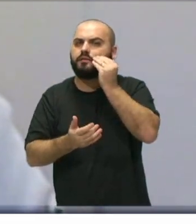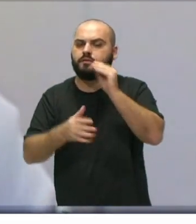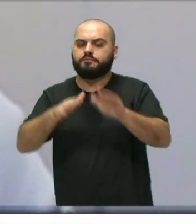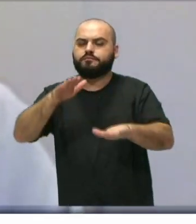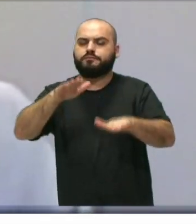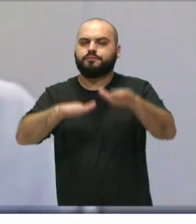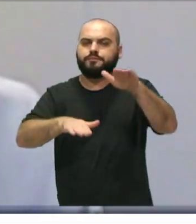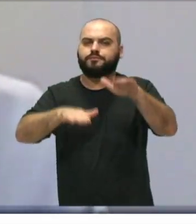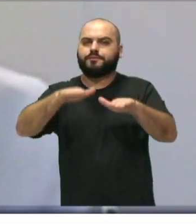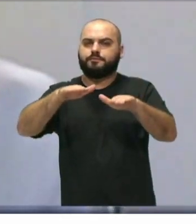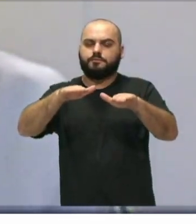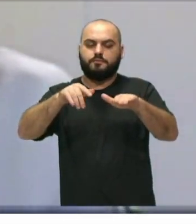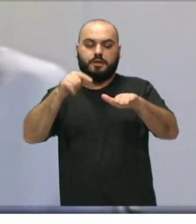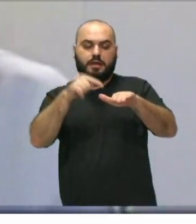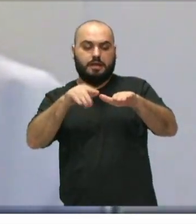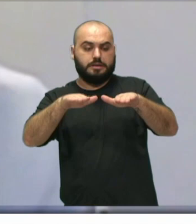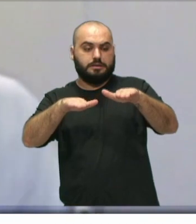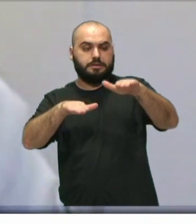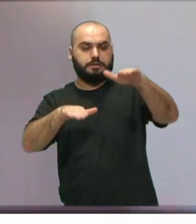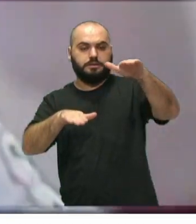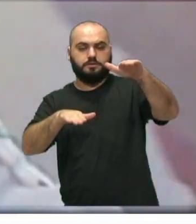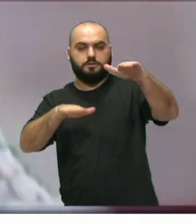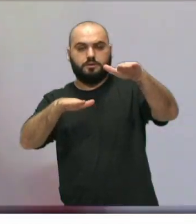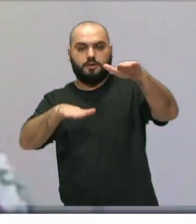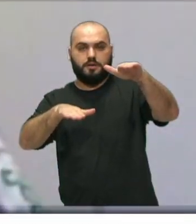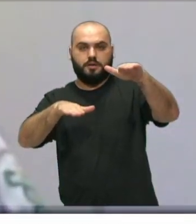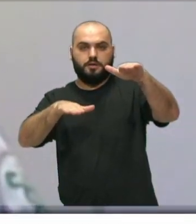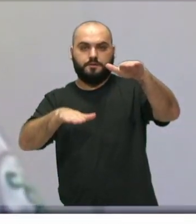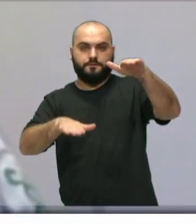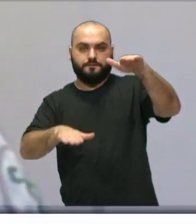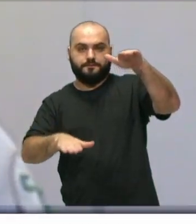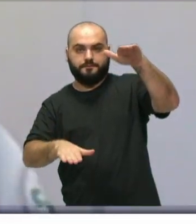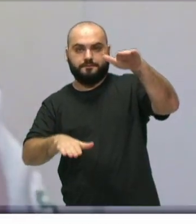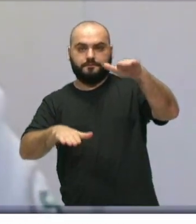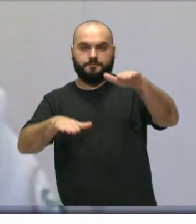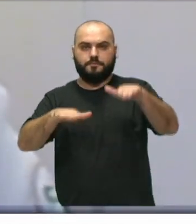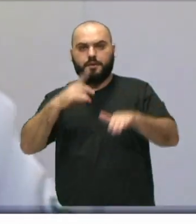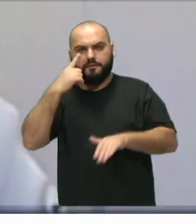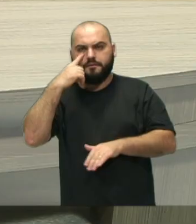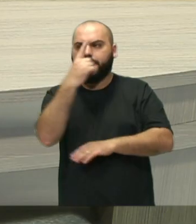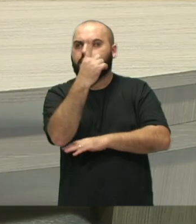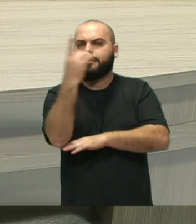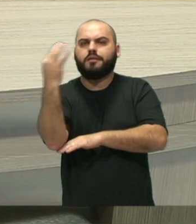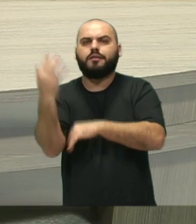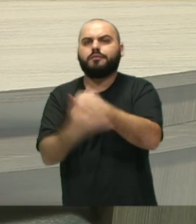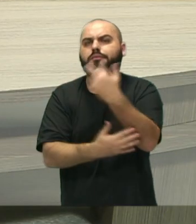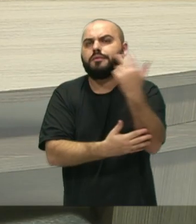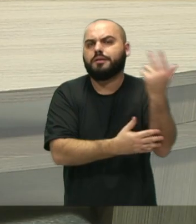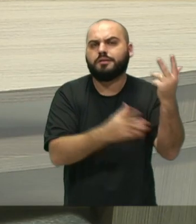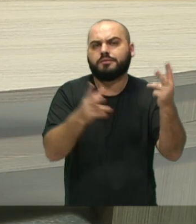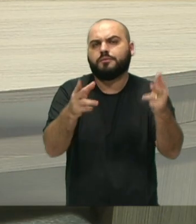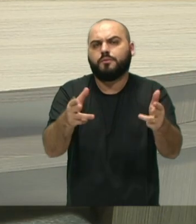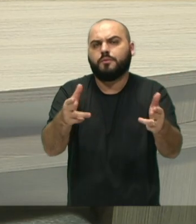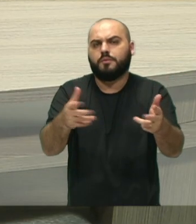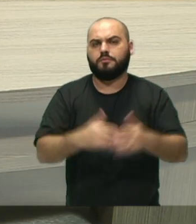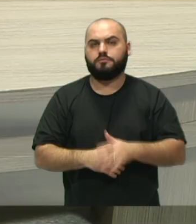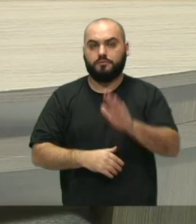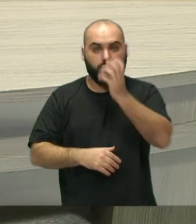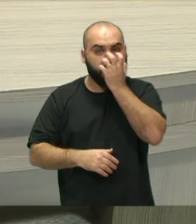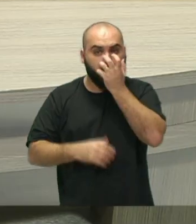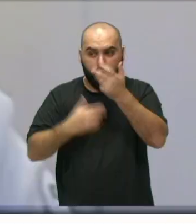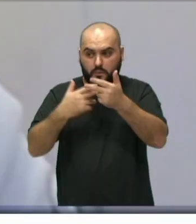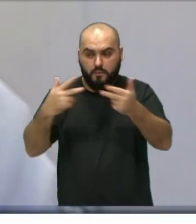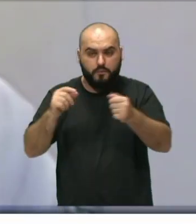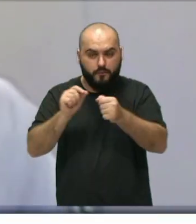Então, quando um lado está excitando, o outro lado está inibindo. Vamos olhar para a natureza. O que o animal